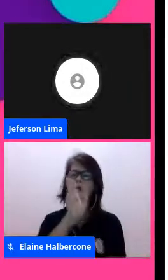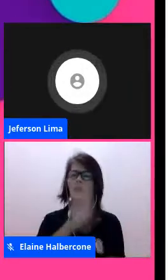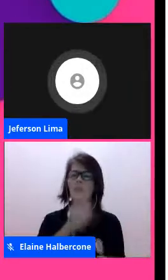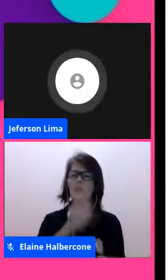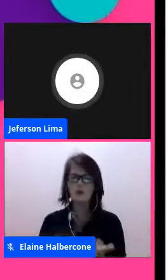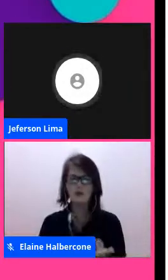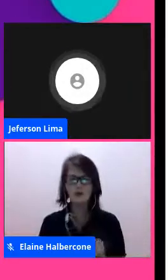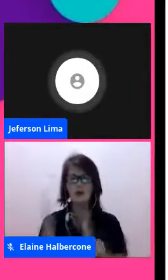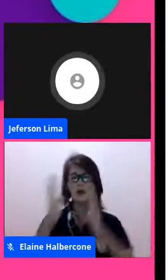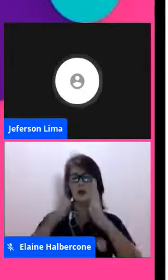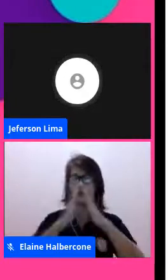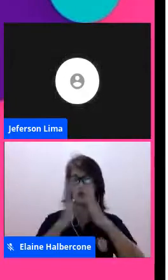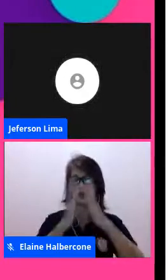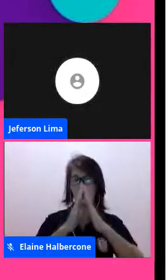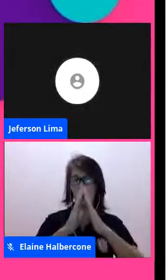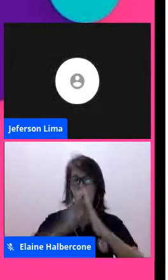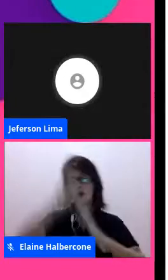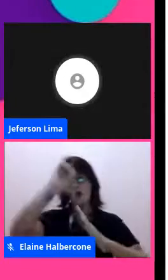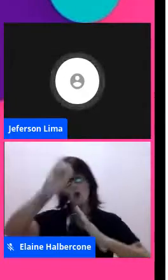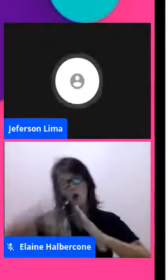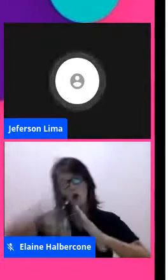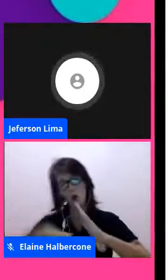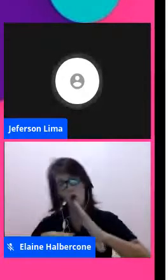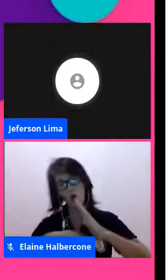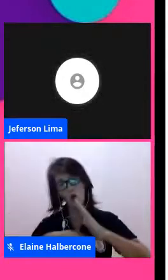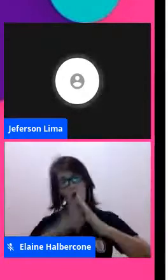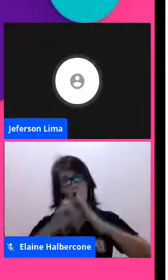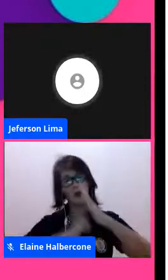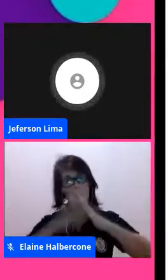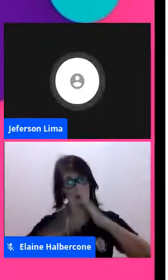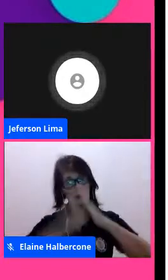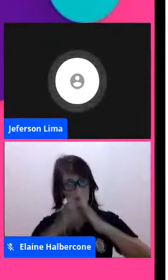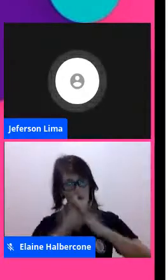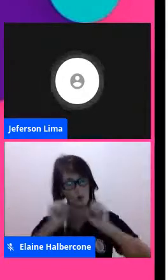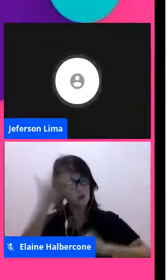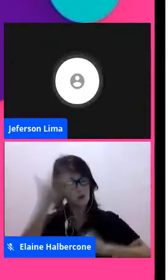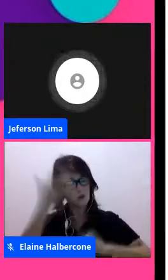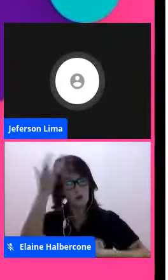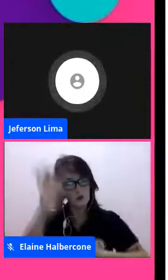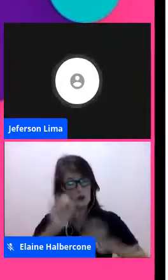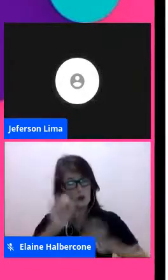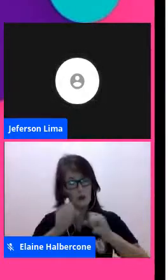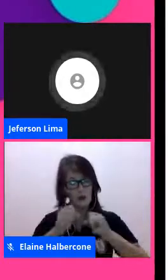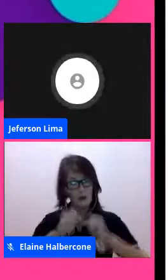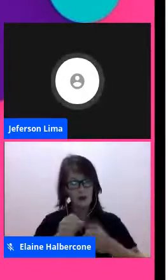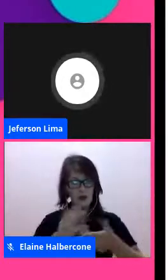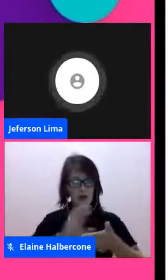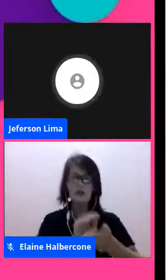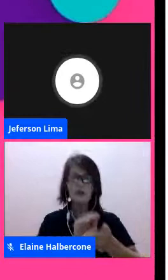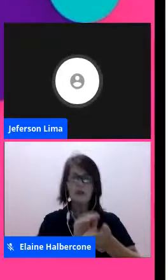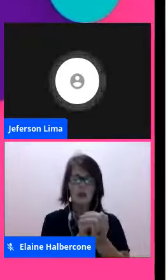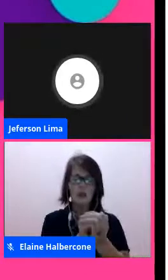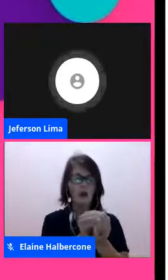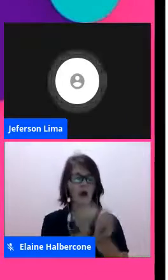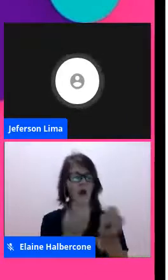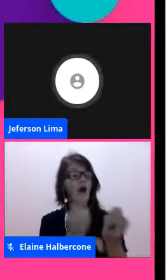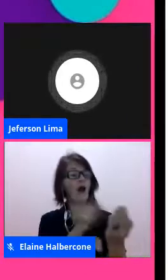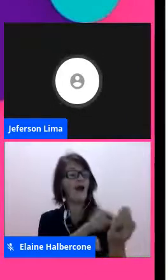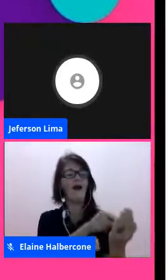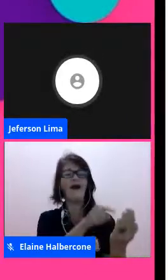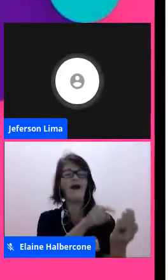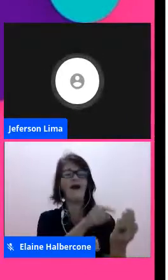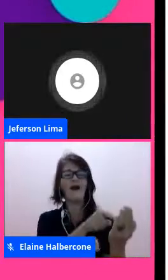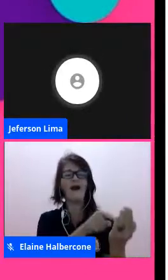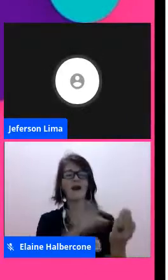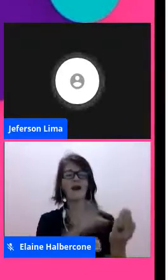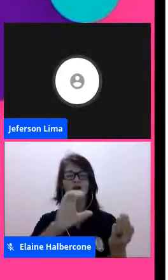elas em casa, seja elas na indústria. Muita gente pode não saber, mas se você abrir o seu celular, né, é bem capaz de você encontrar um chip,